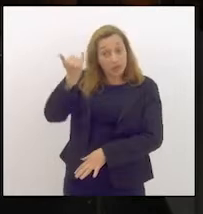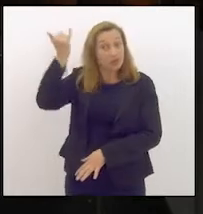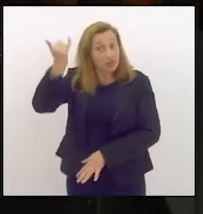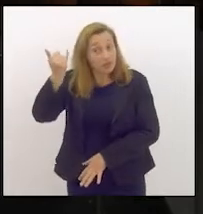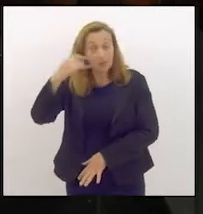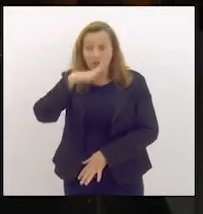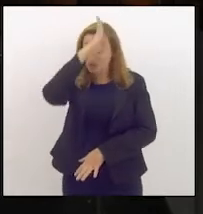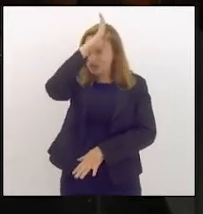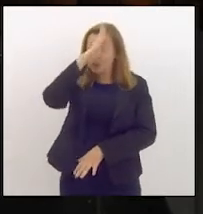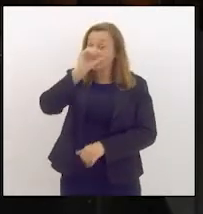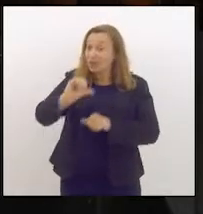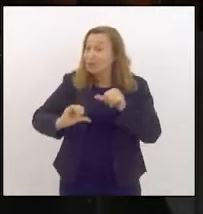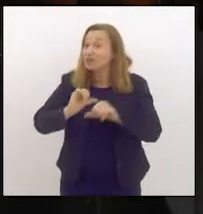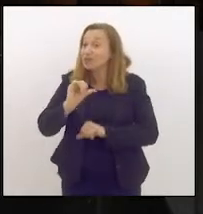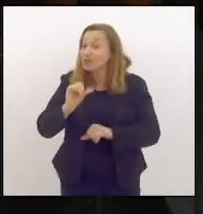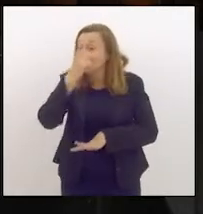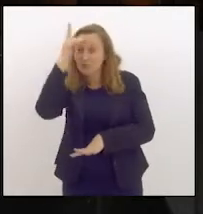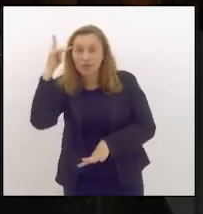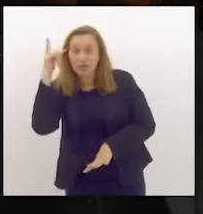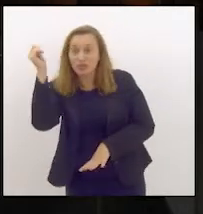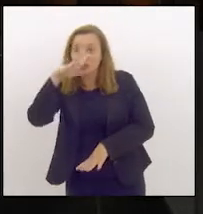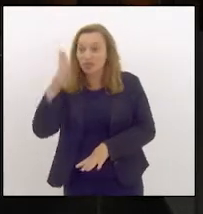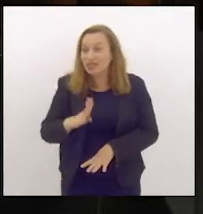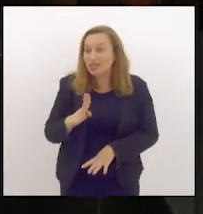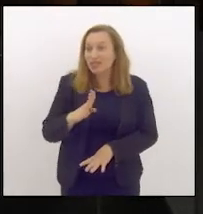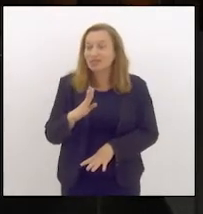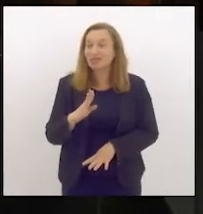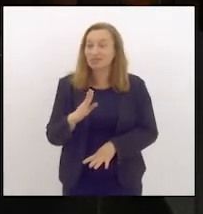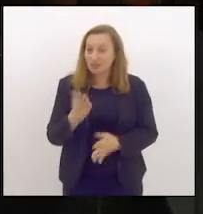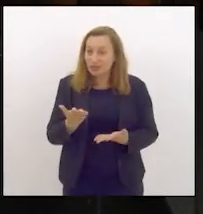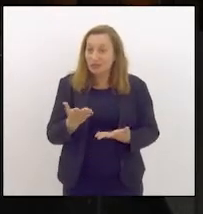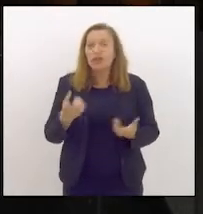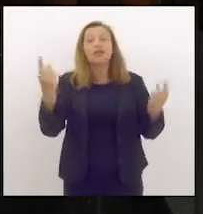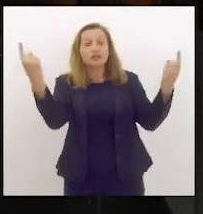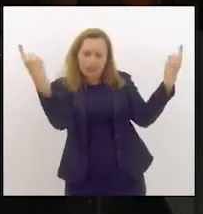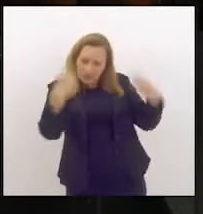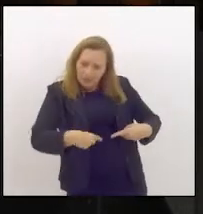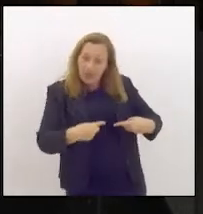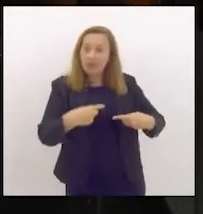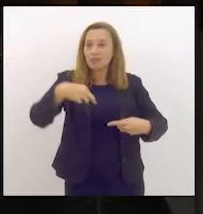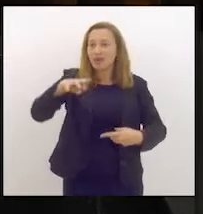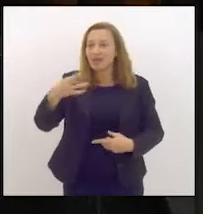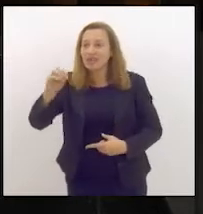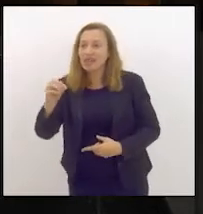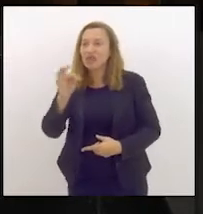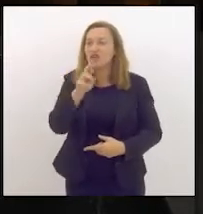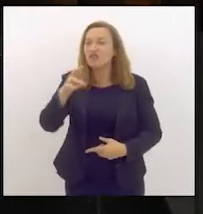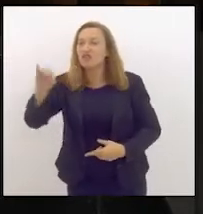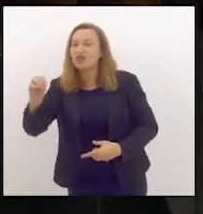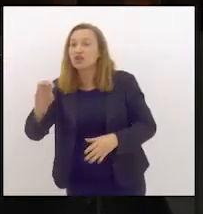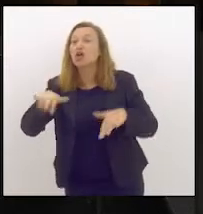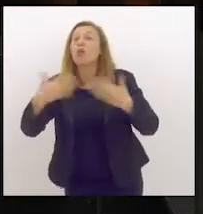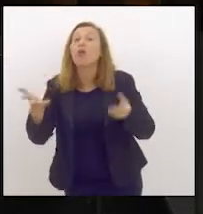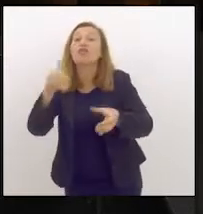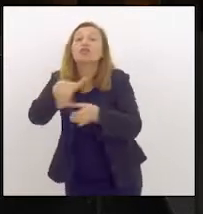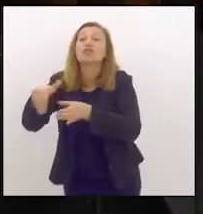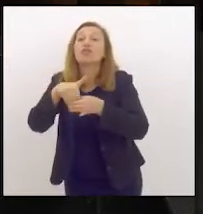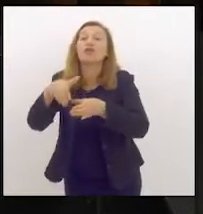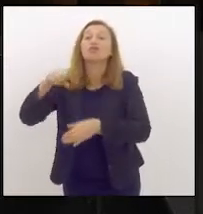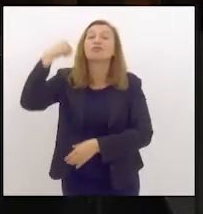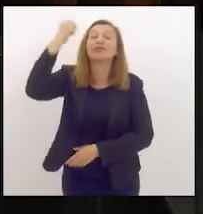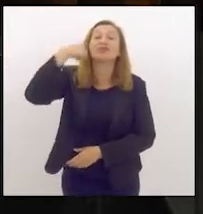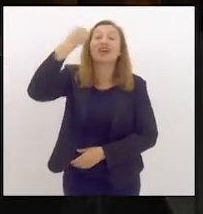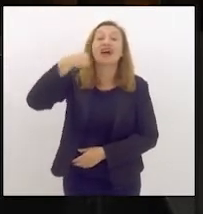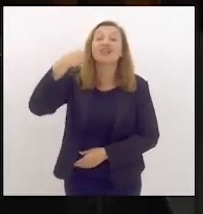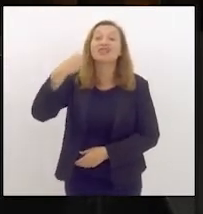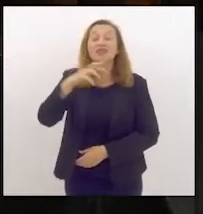está fazendo no Brasil convertendo figuras como o Marcelo frente fica aqui o desafio Marcelo freixo qual o voto para o Senado da